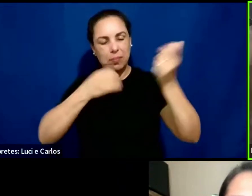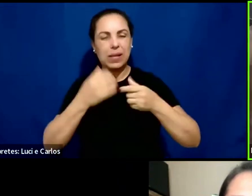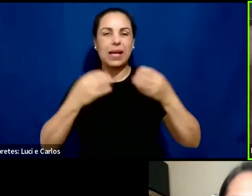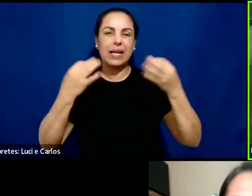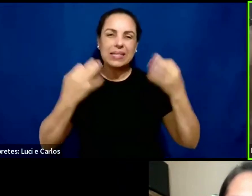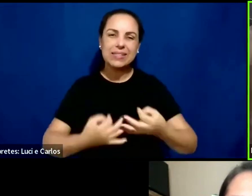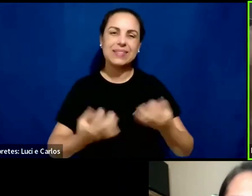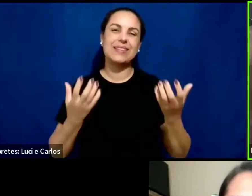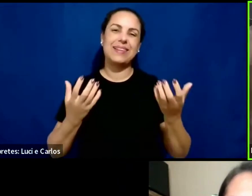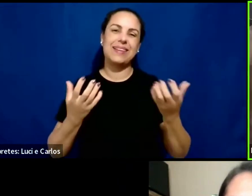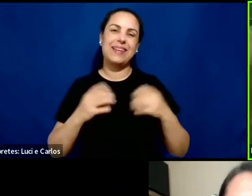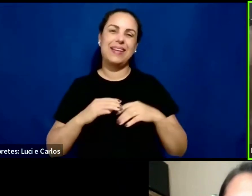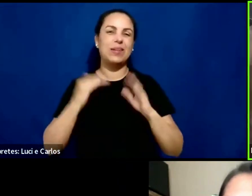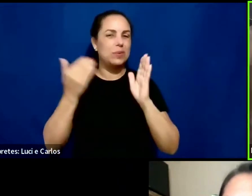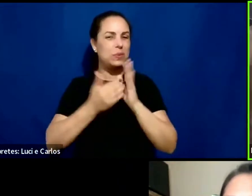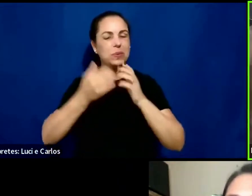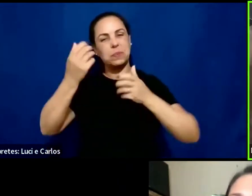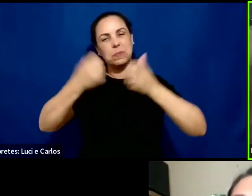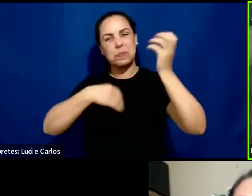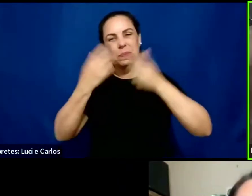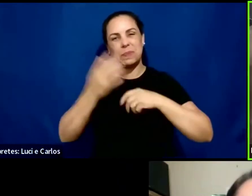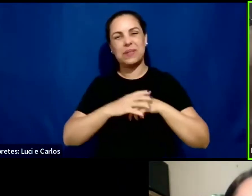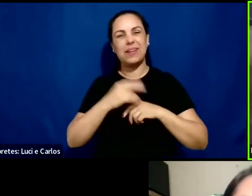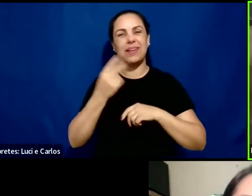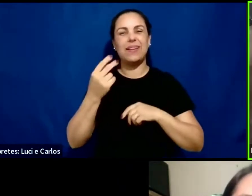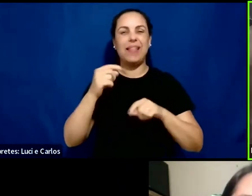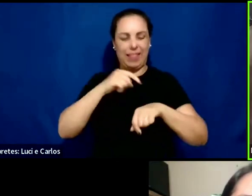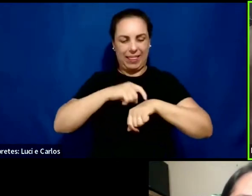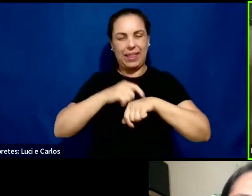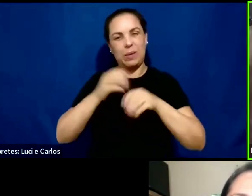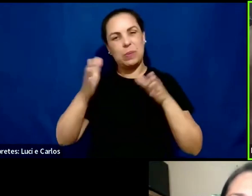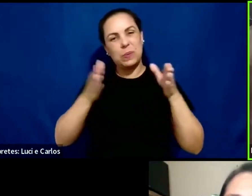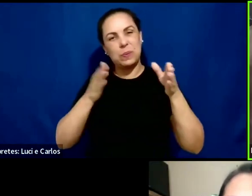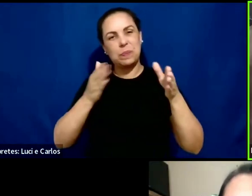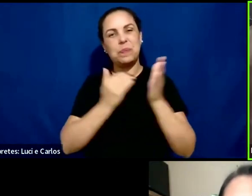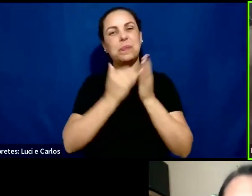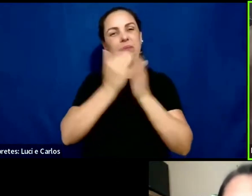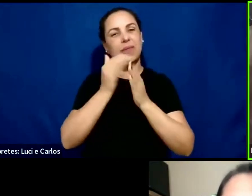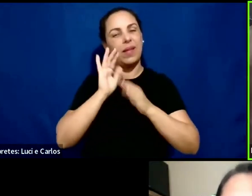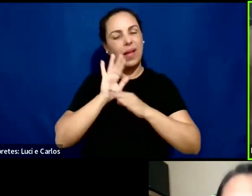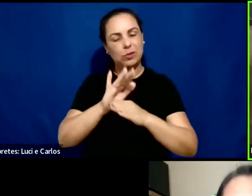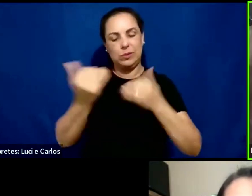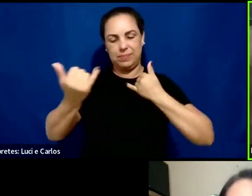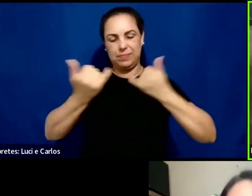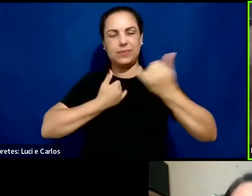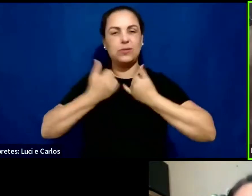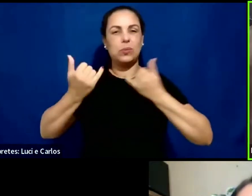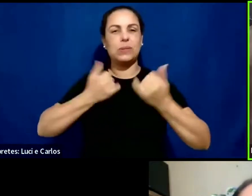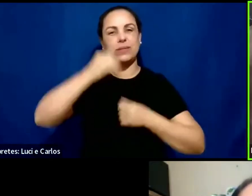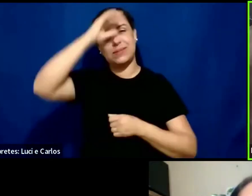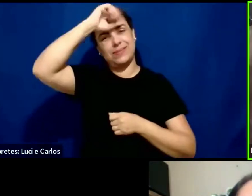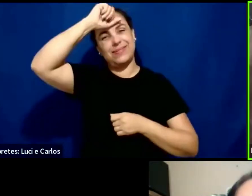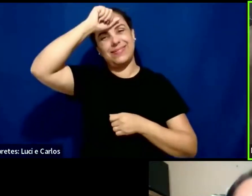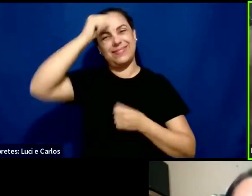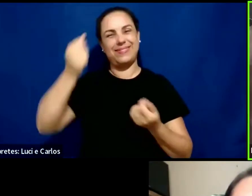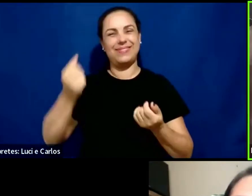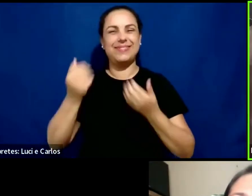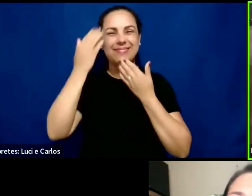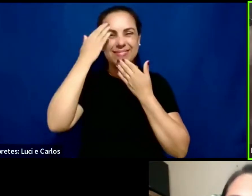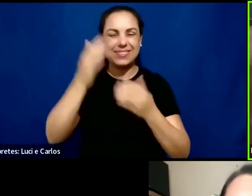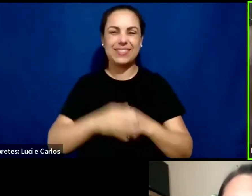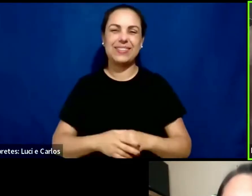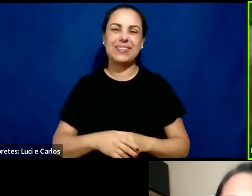passar nesses 25 minutos algo que seja de grande valia para vocês. Muito obrigado.